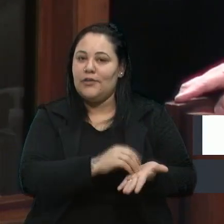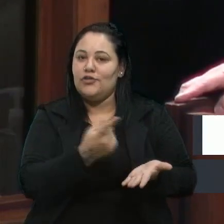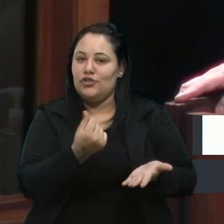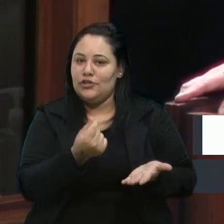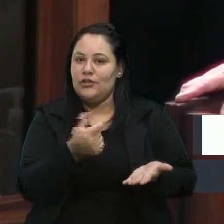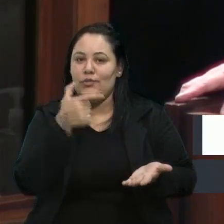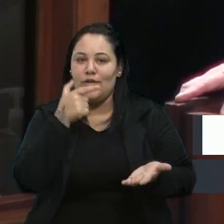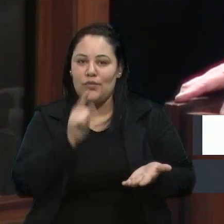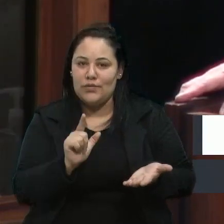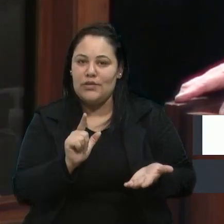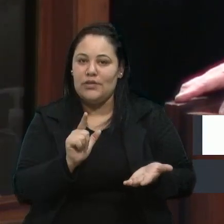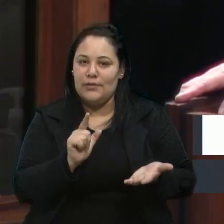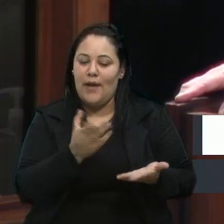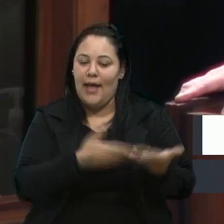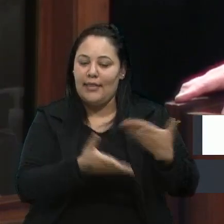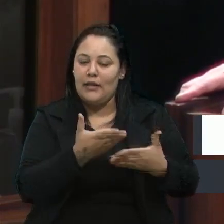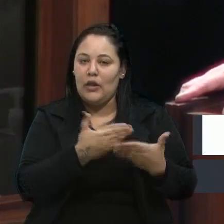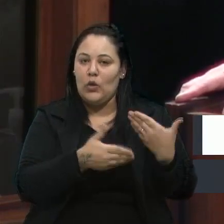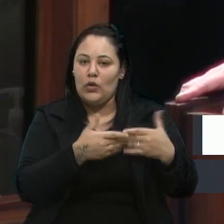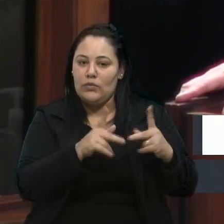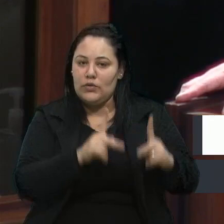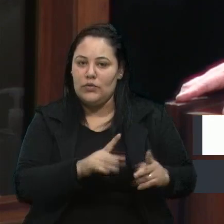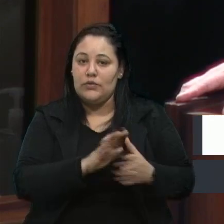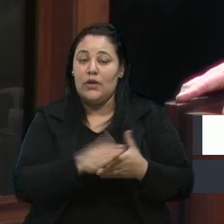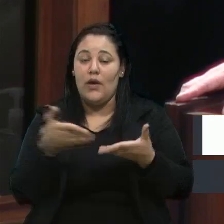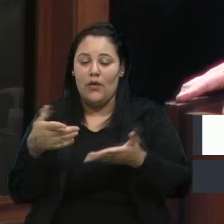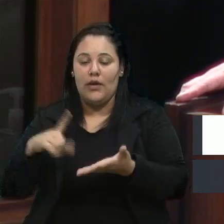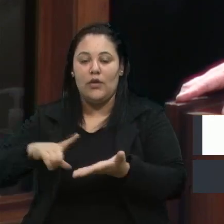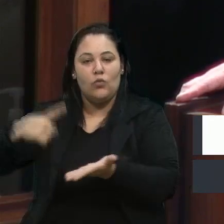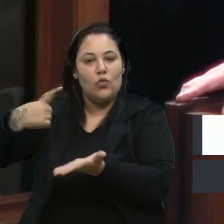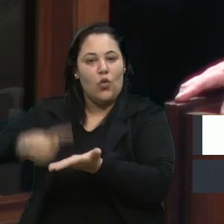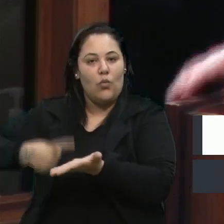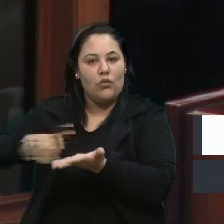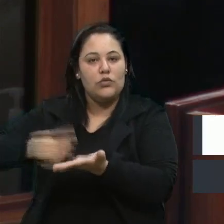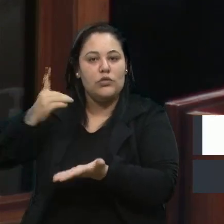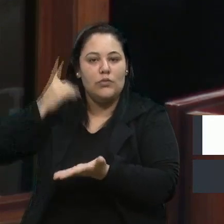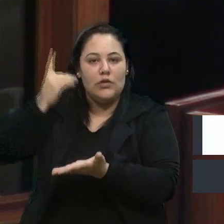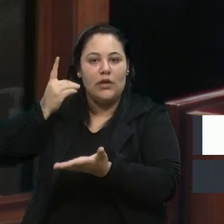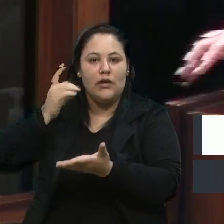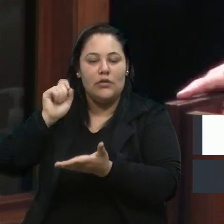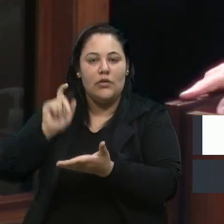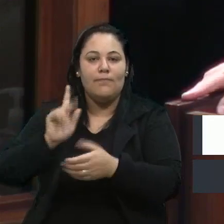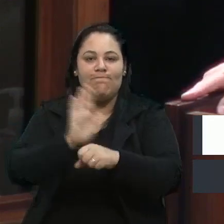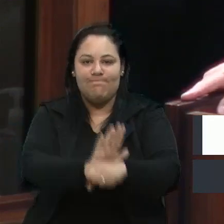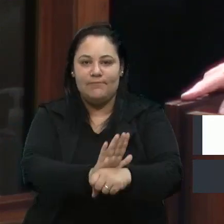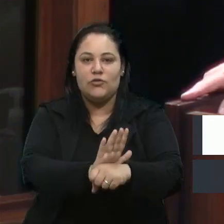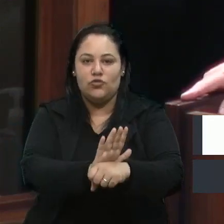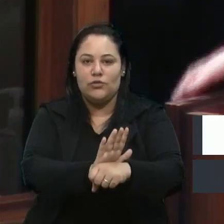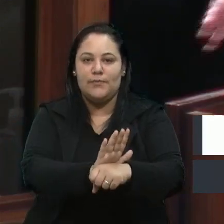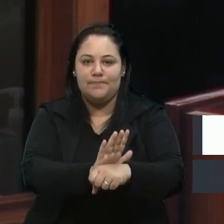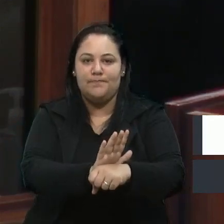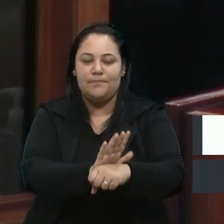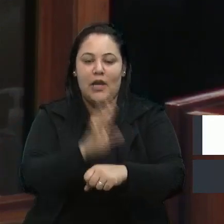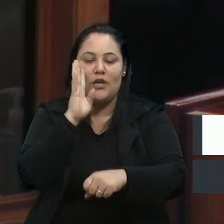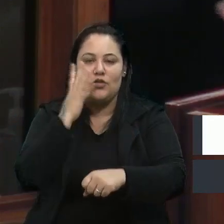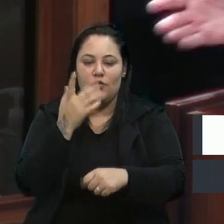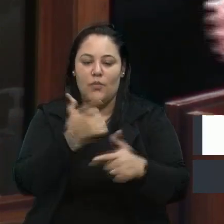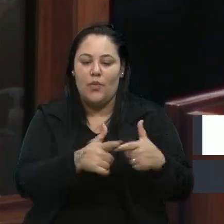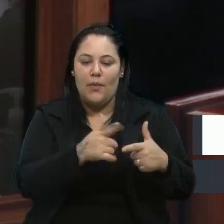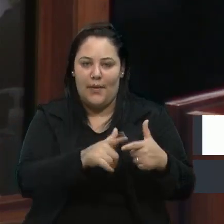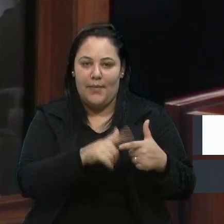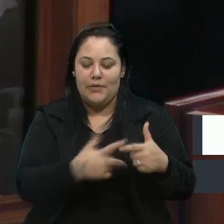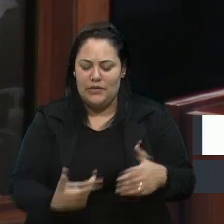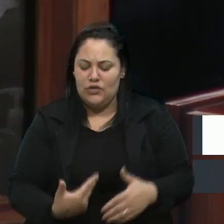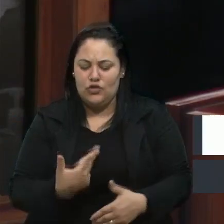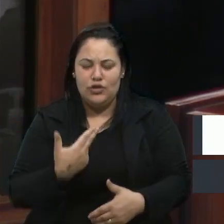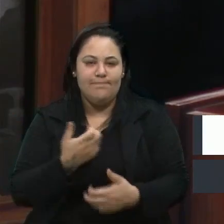o compromisso do deputado Fernando Marcon em ajudar a quem está precisando na ponta a resolver seu problema, tendo exames e cirurgias